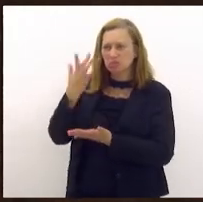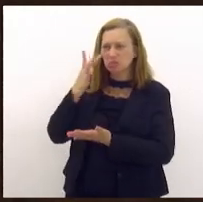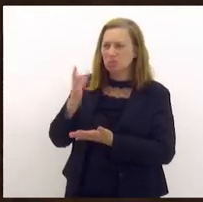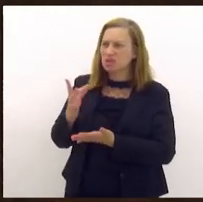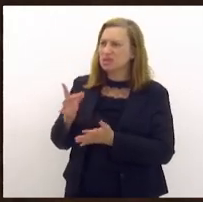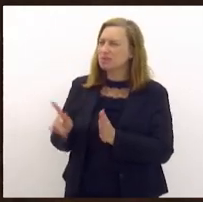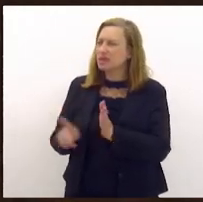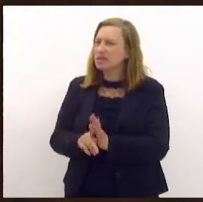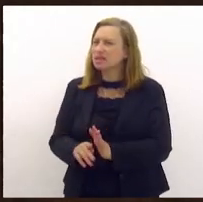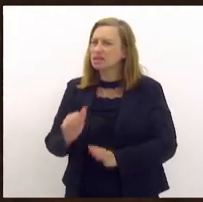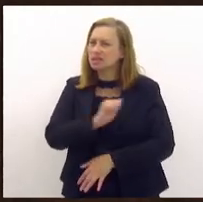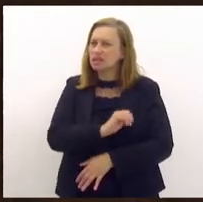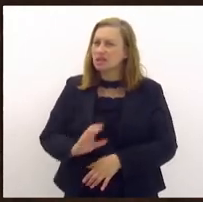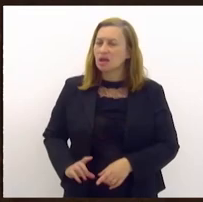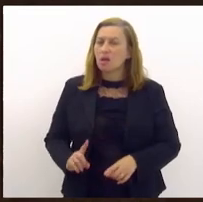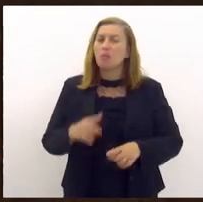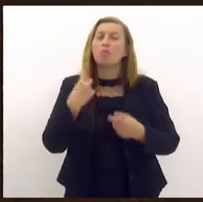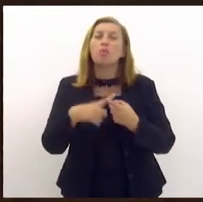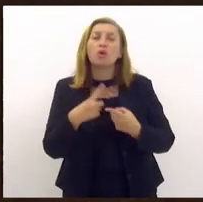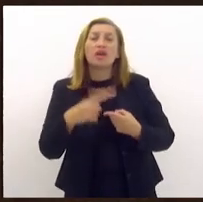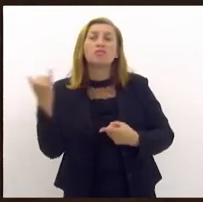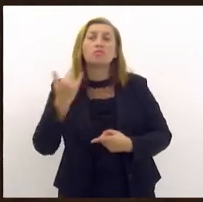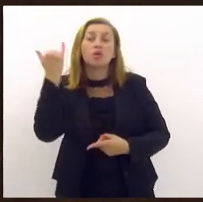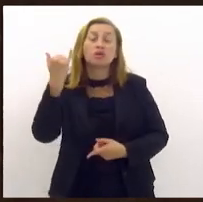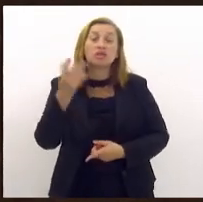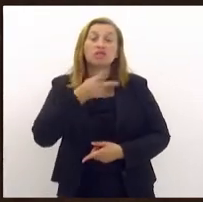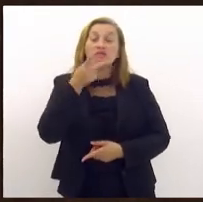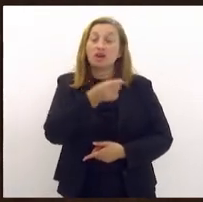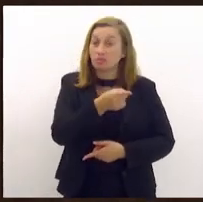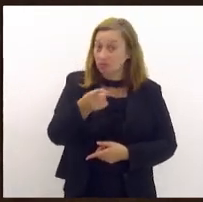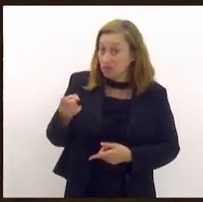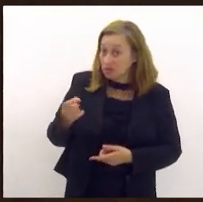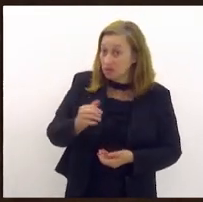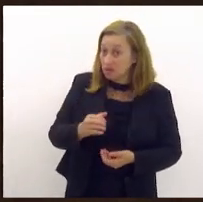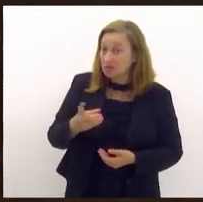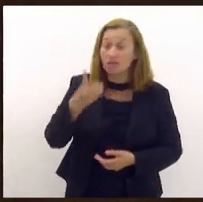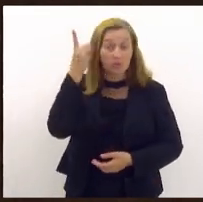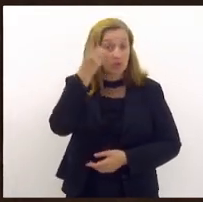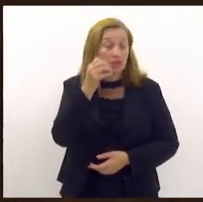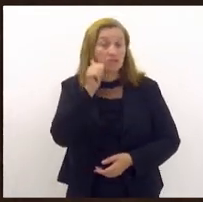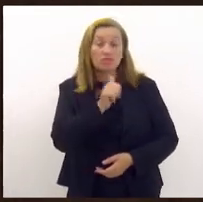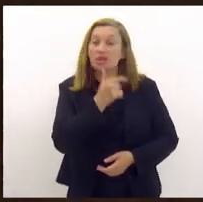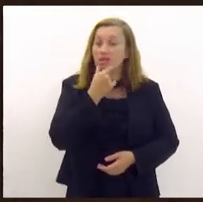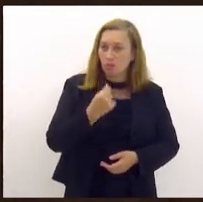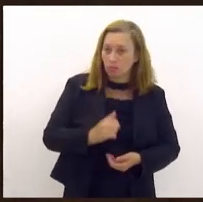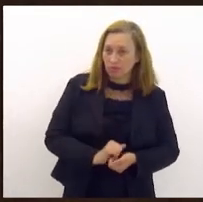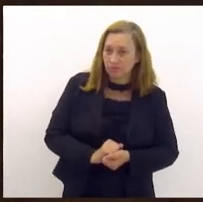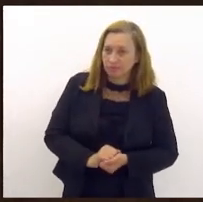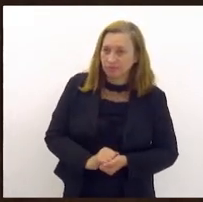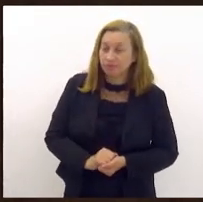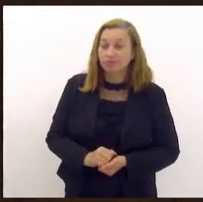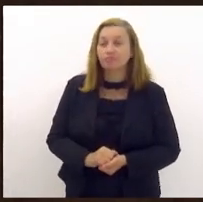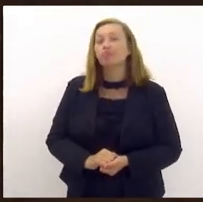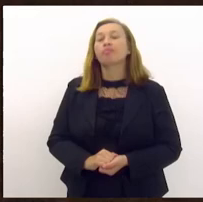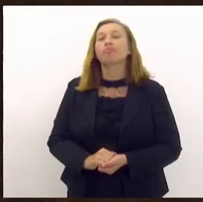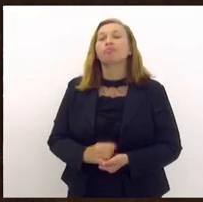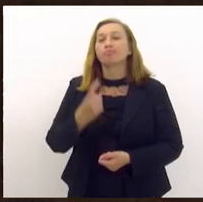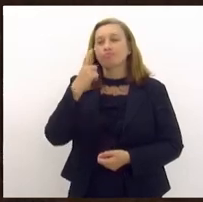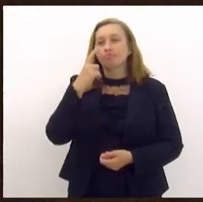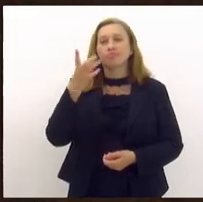ou não, mas por que que isso é tão importante? E falo aqui para todas as deputadas e deputados, né? Vejo aqui a